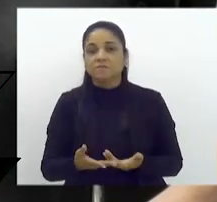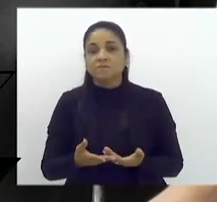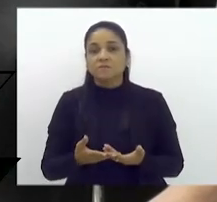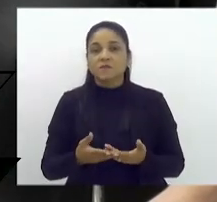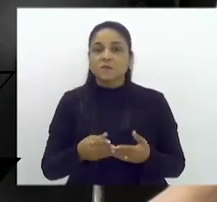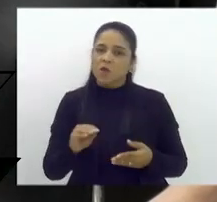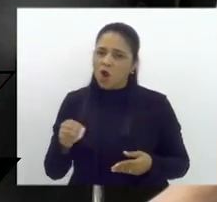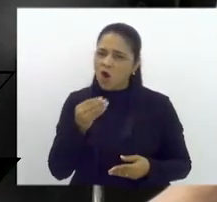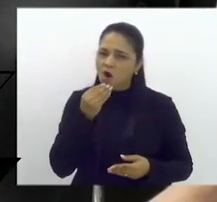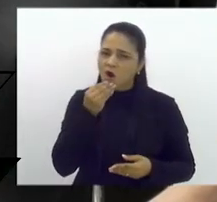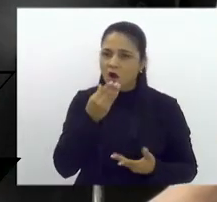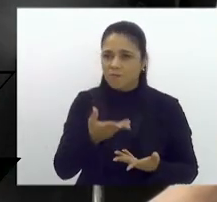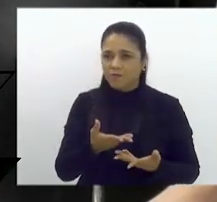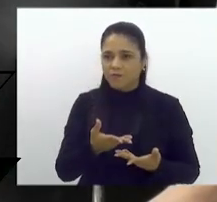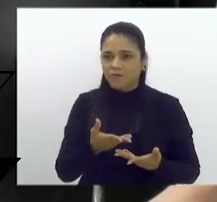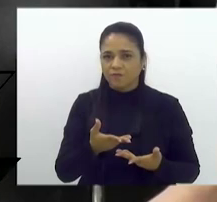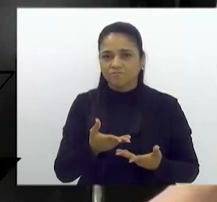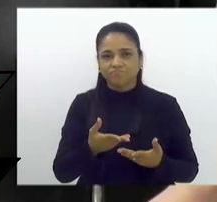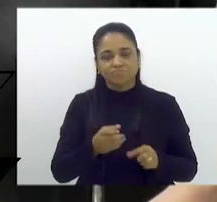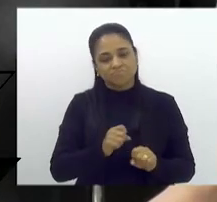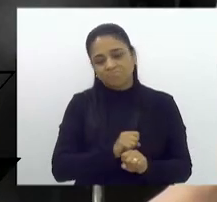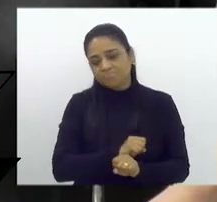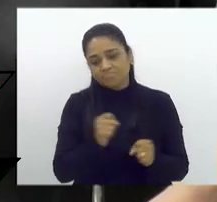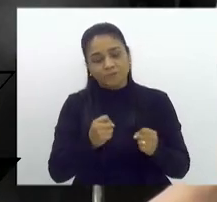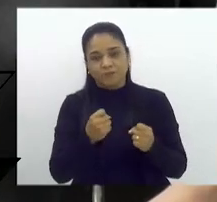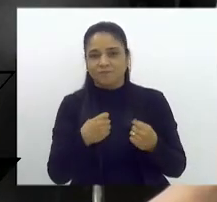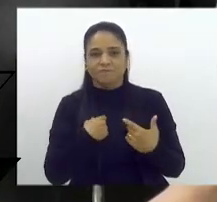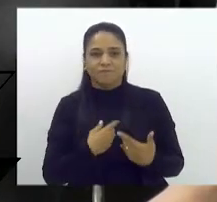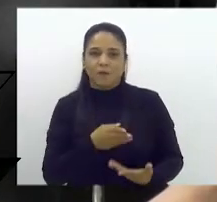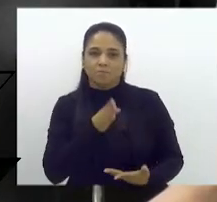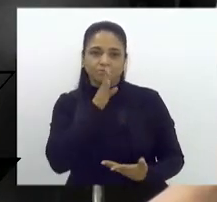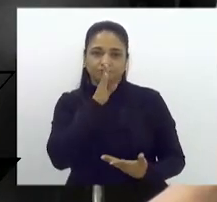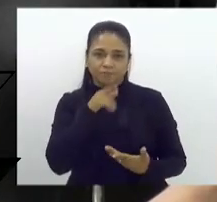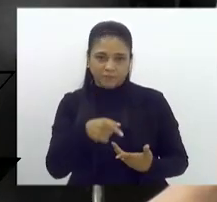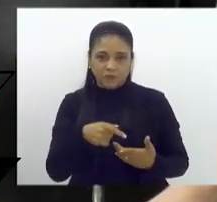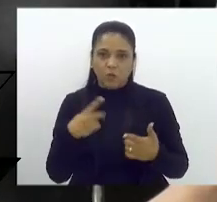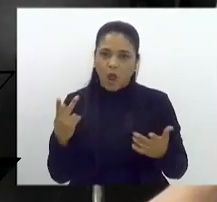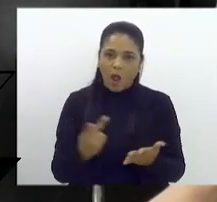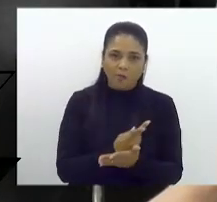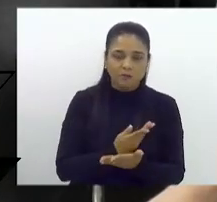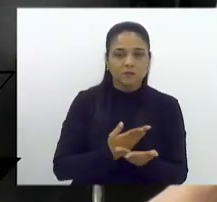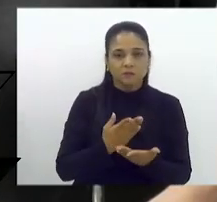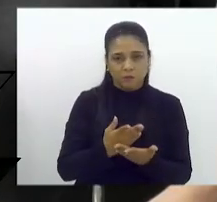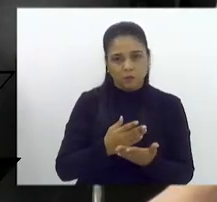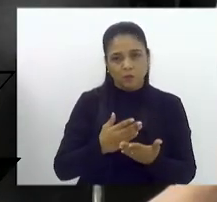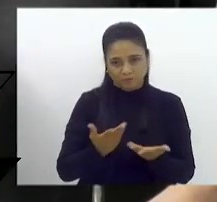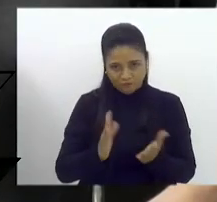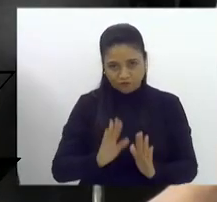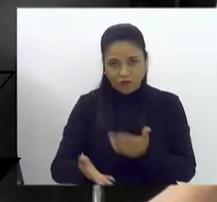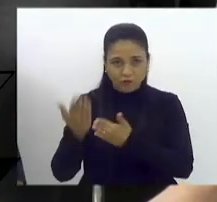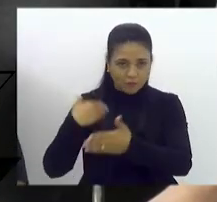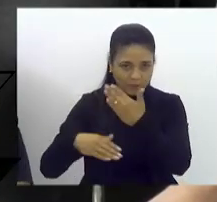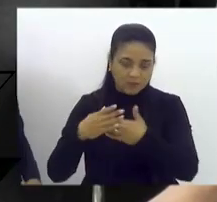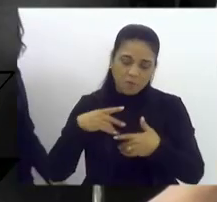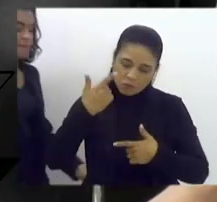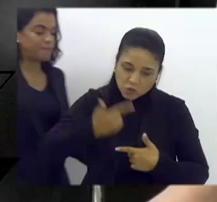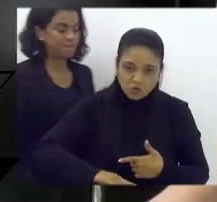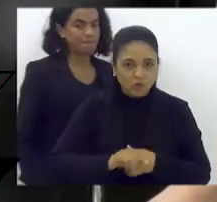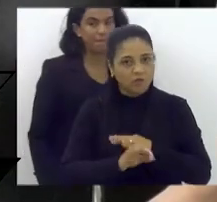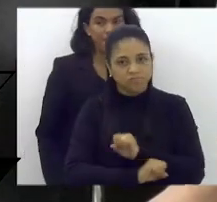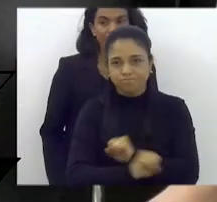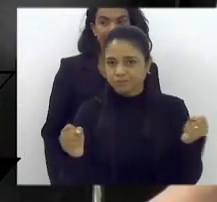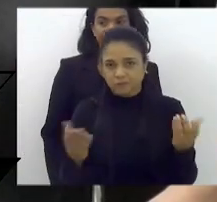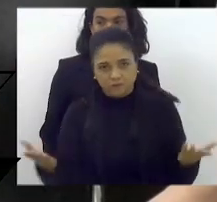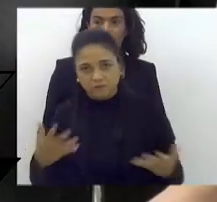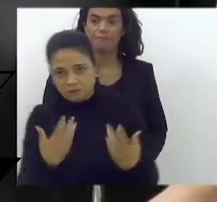Mas, obviamente, a gente não pode desconsiderar o que aconteceu e se preparar da melhor maneira possível para que não aconteça outra vez. Nesse sentido, acho